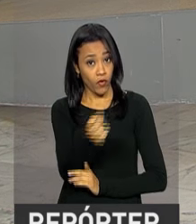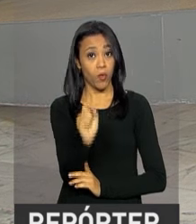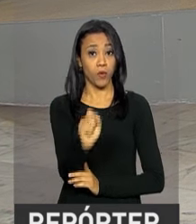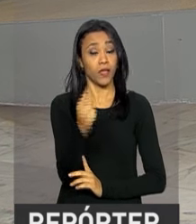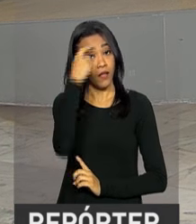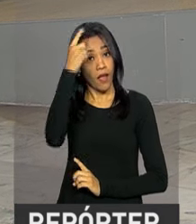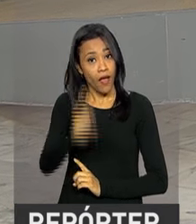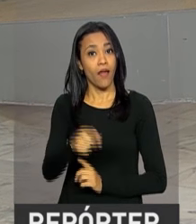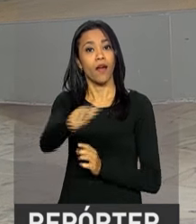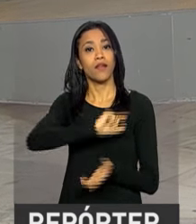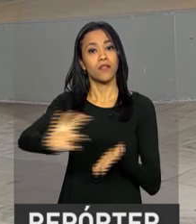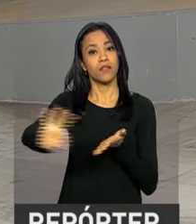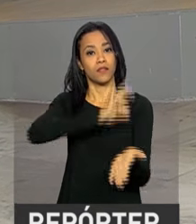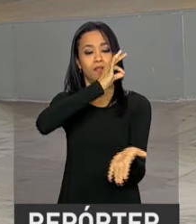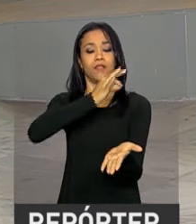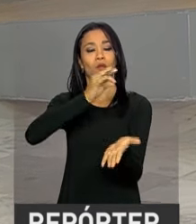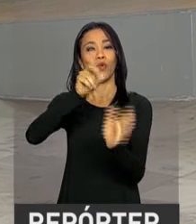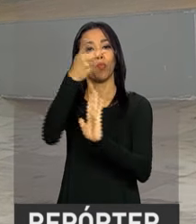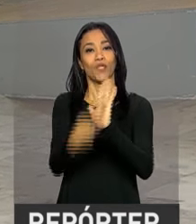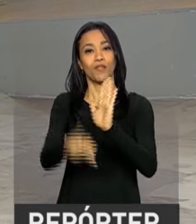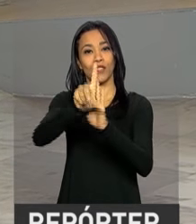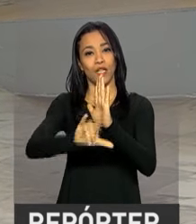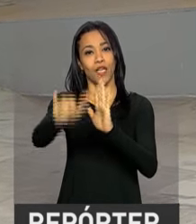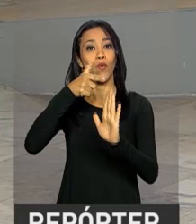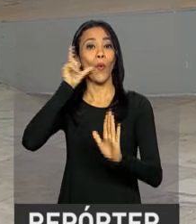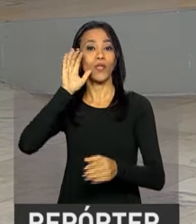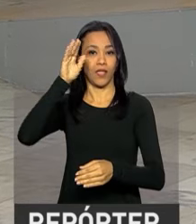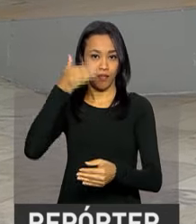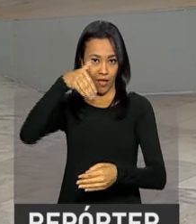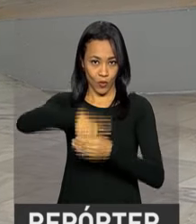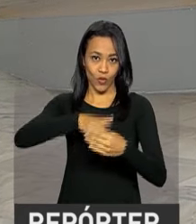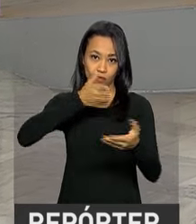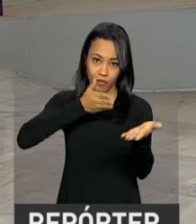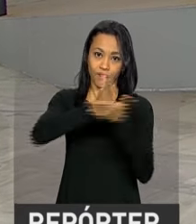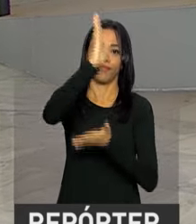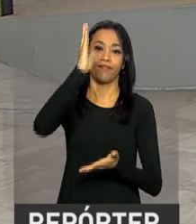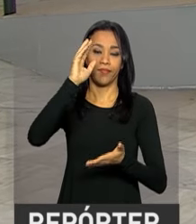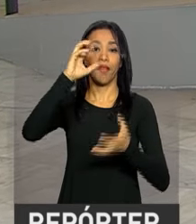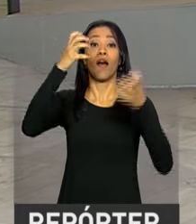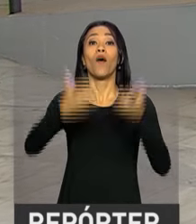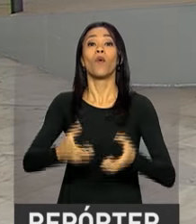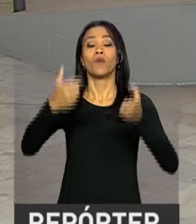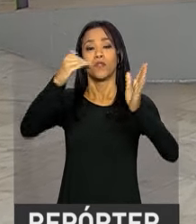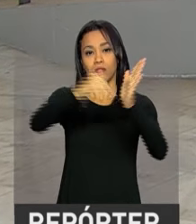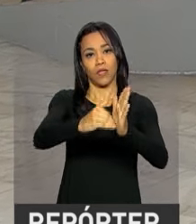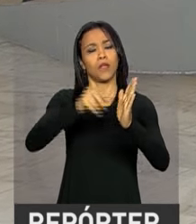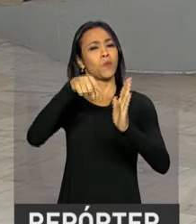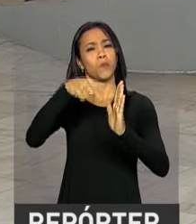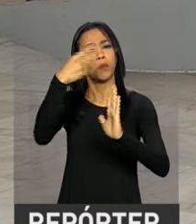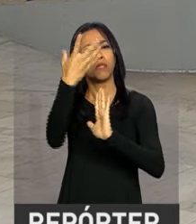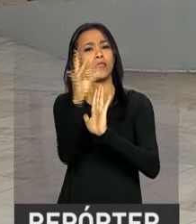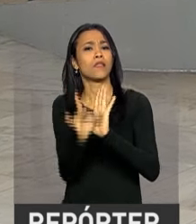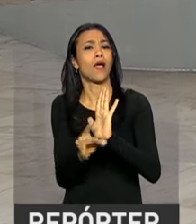sancionar o quanto antes o projeto de lei aprovado na noite de ontem no senado federal que define aí normas de